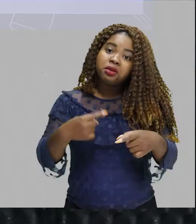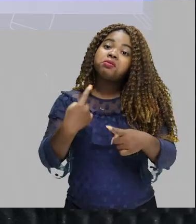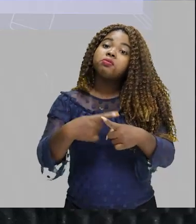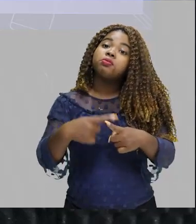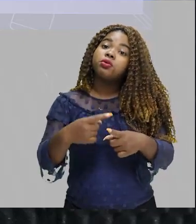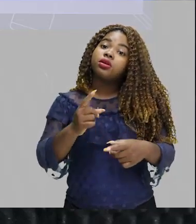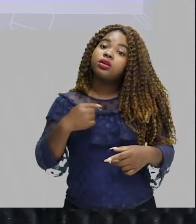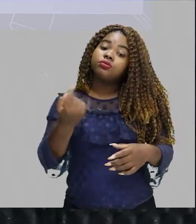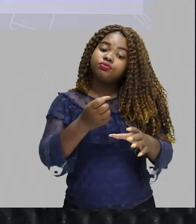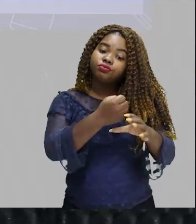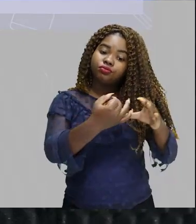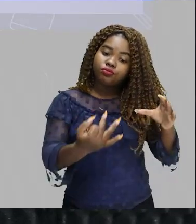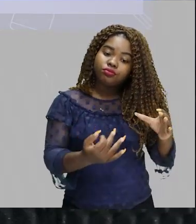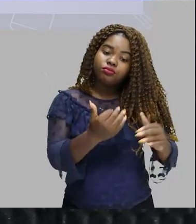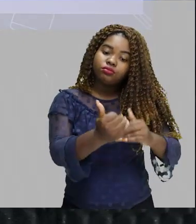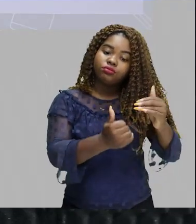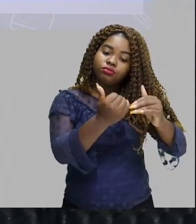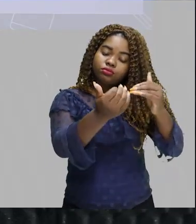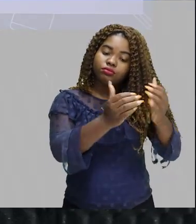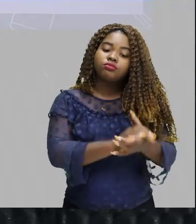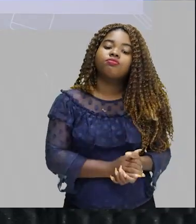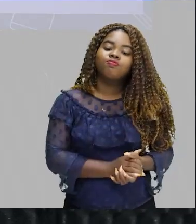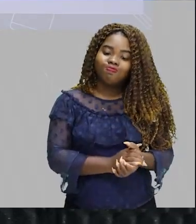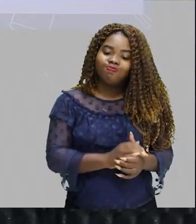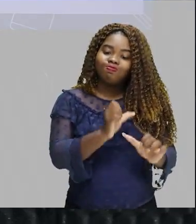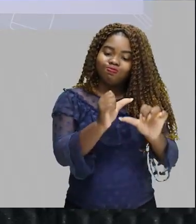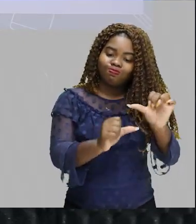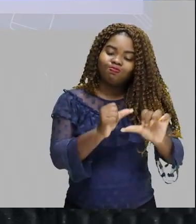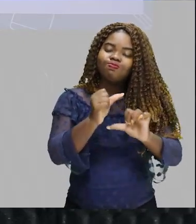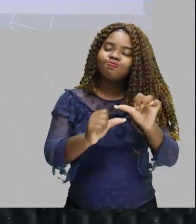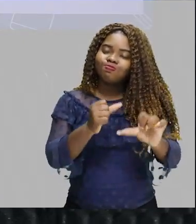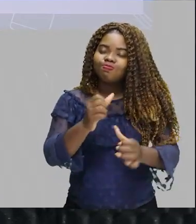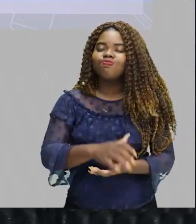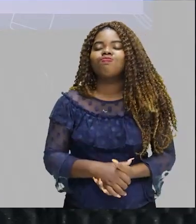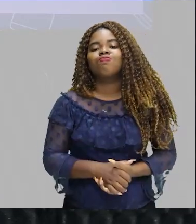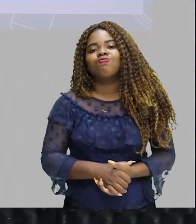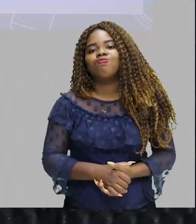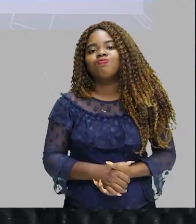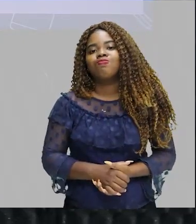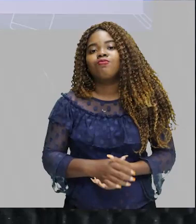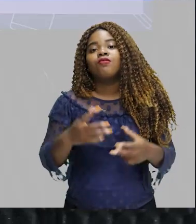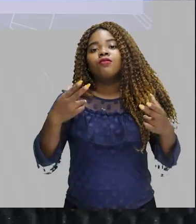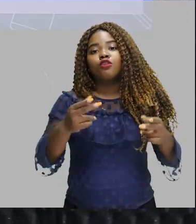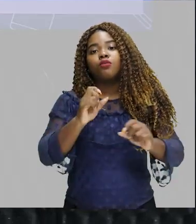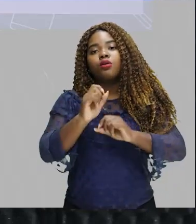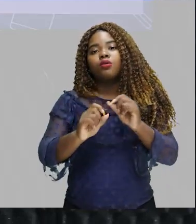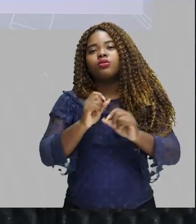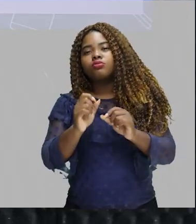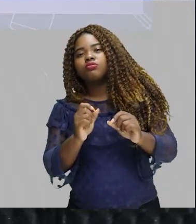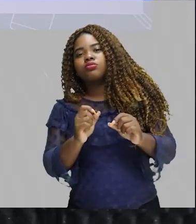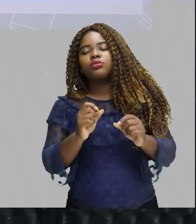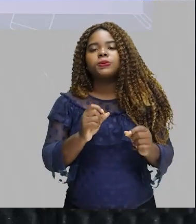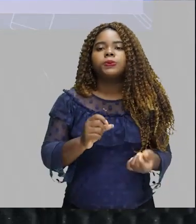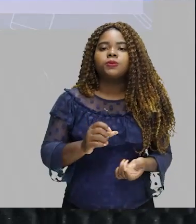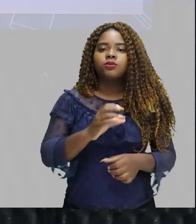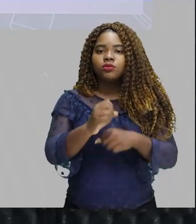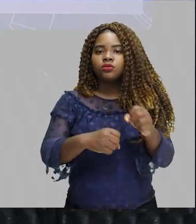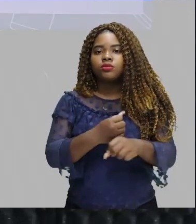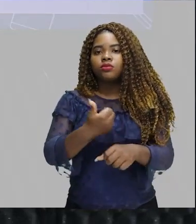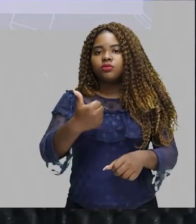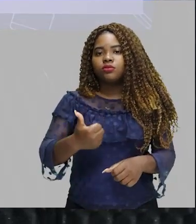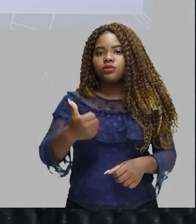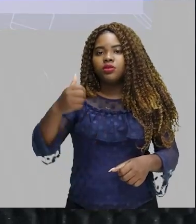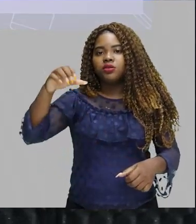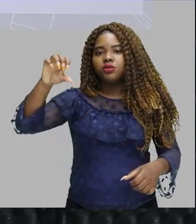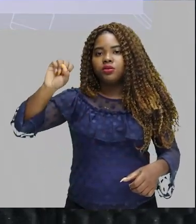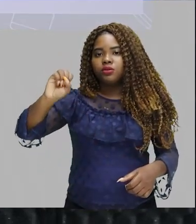características de crescimento vegetativo estão se alterando. Como era em 1800, Marcos? Nós tínhamos, essa linhazinha